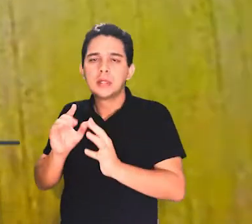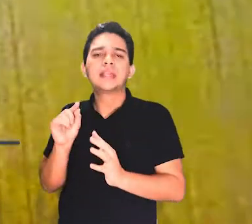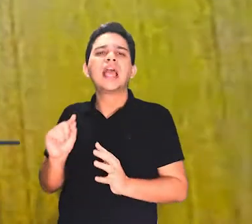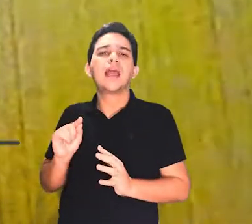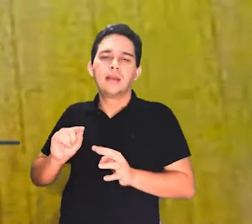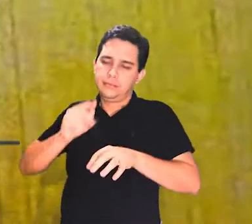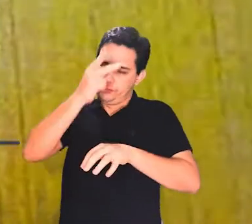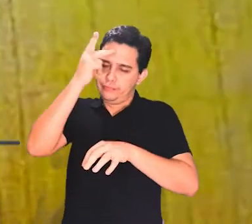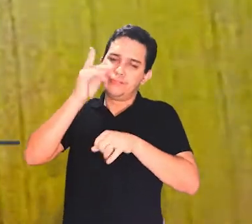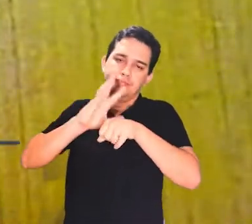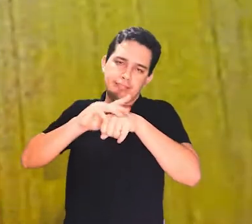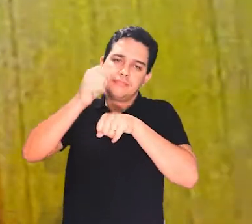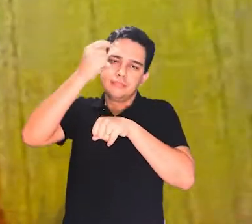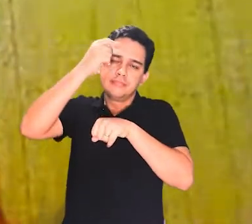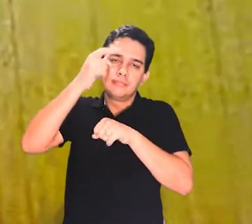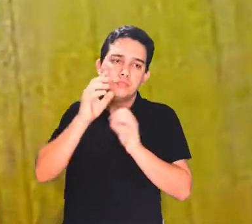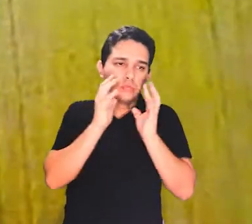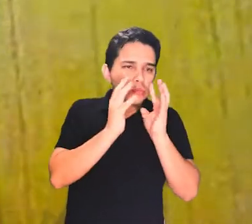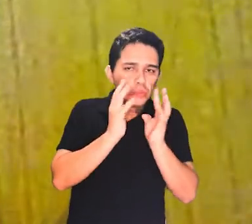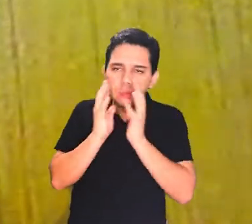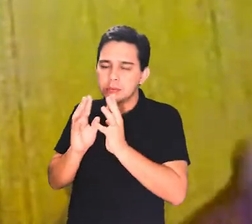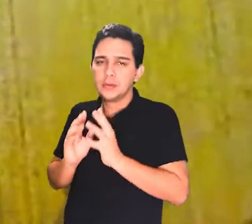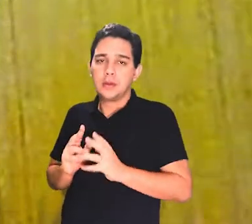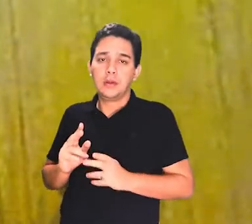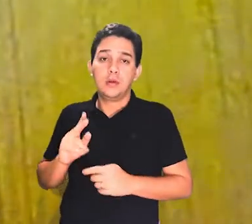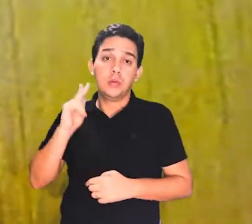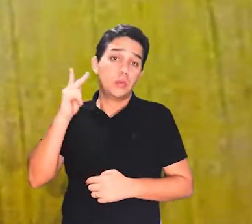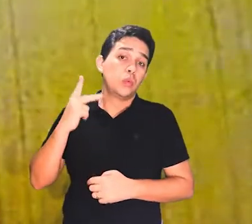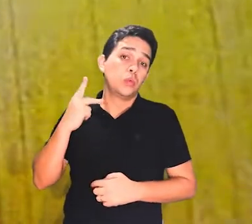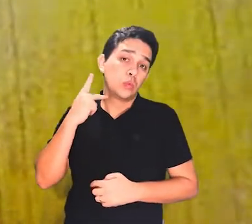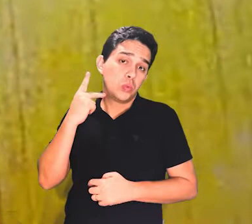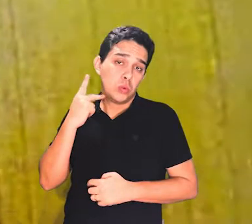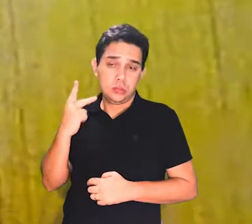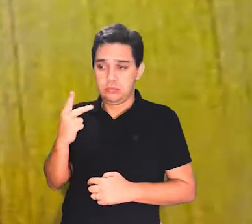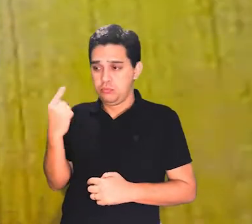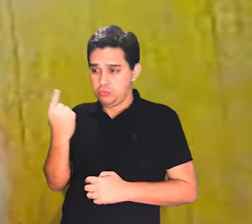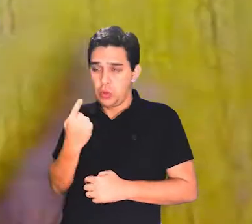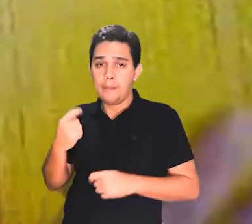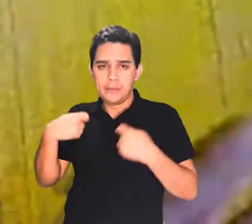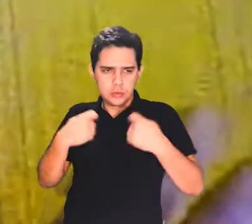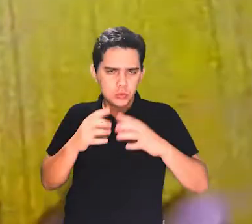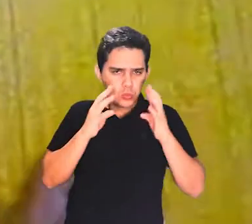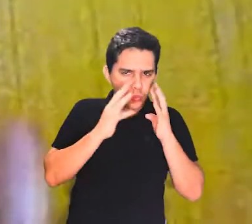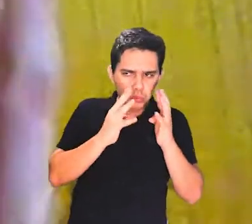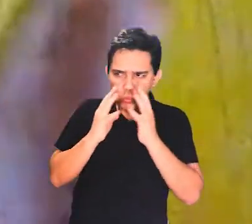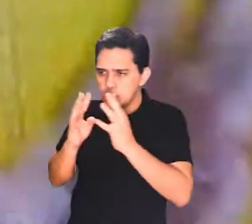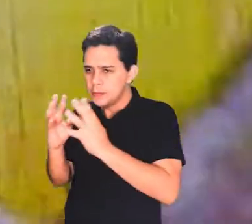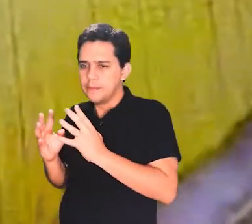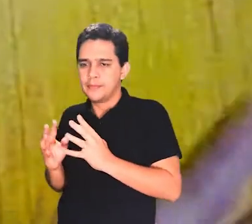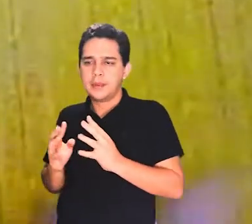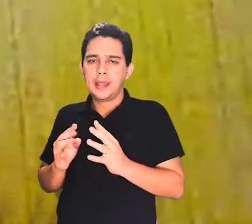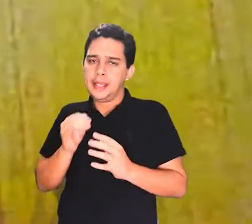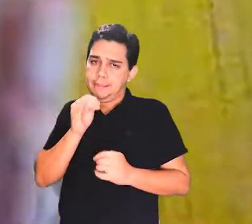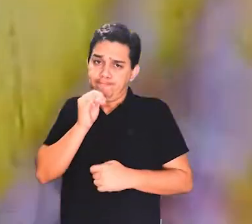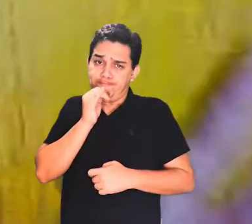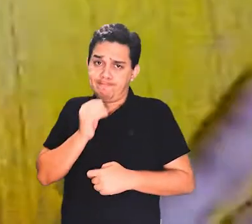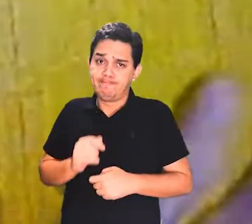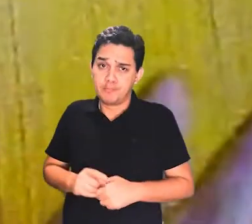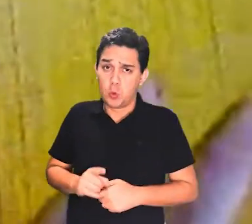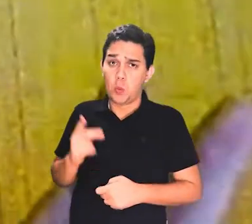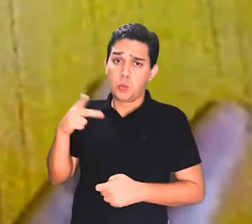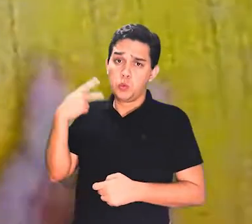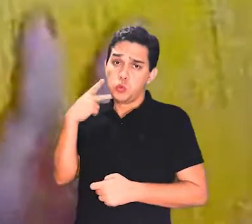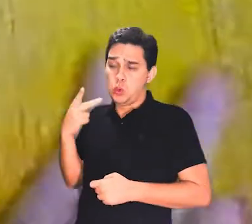sem o trabalho do promotor do individual. E o que, que acontece? O promotor que está no local onde está sediado um